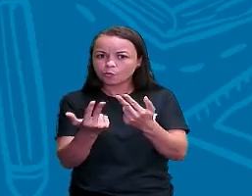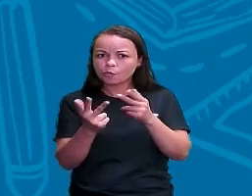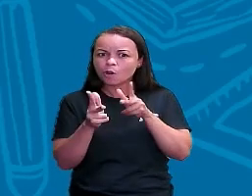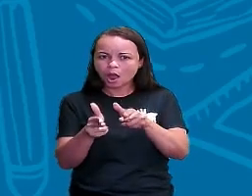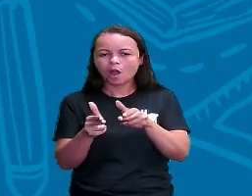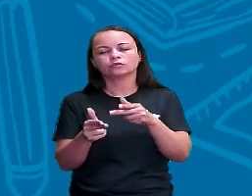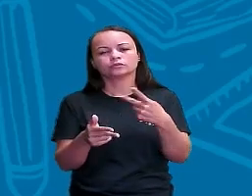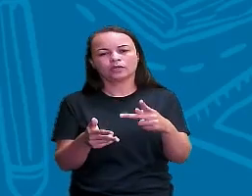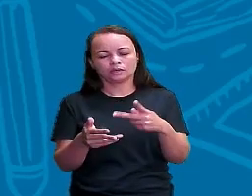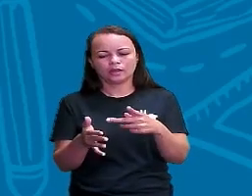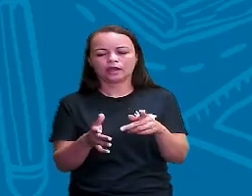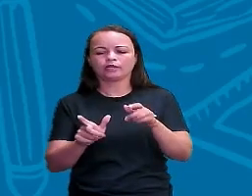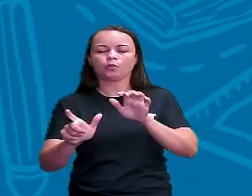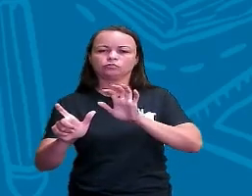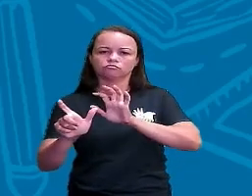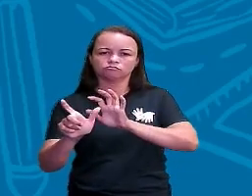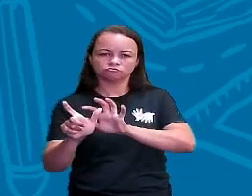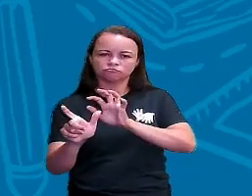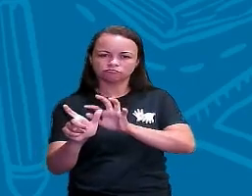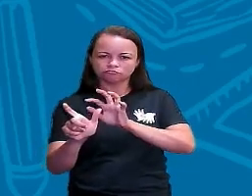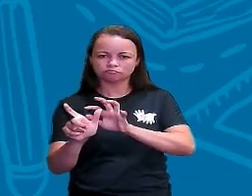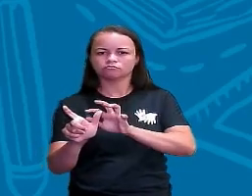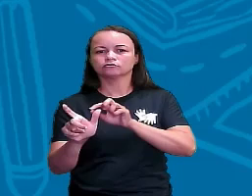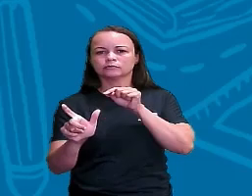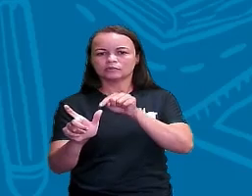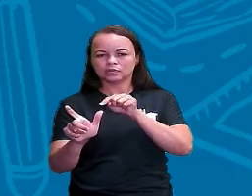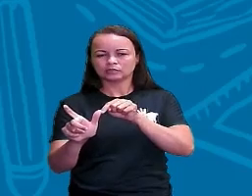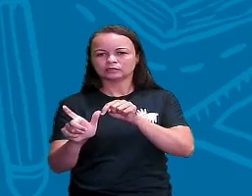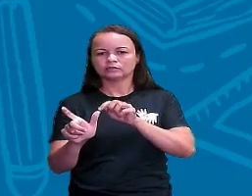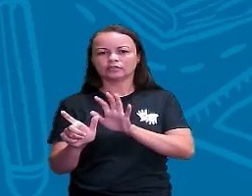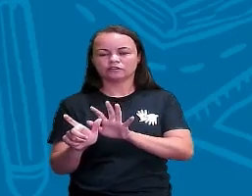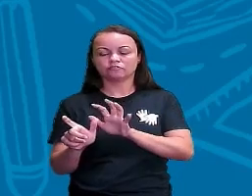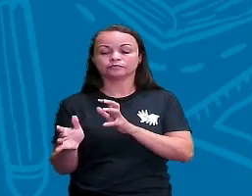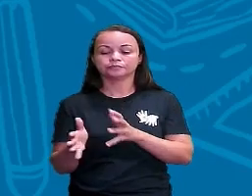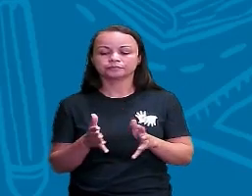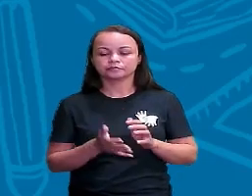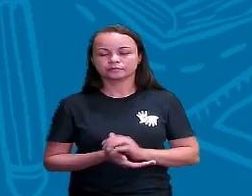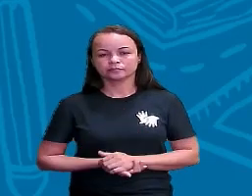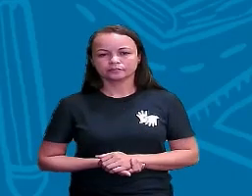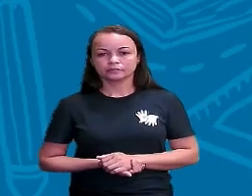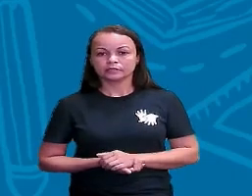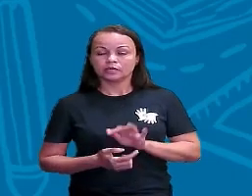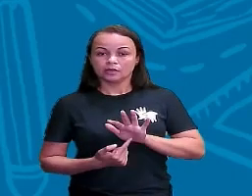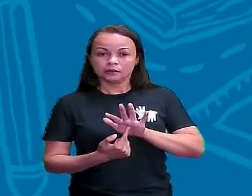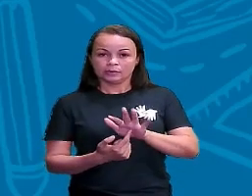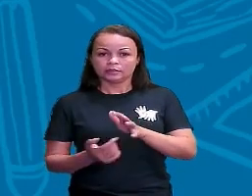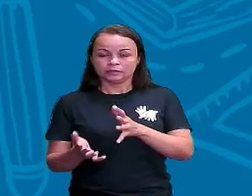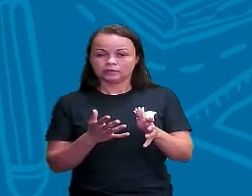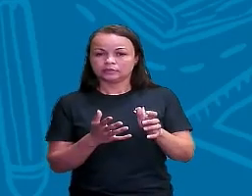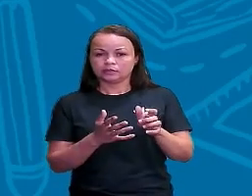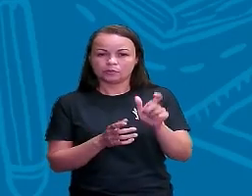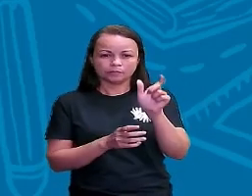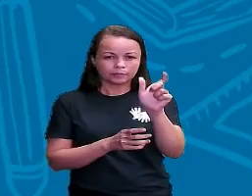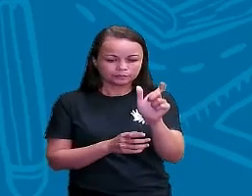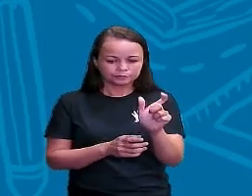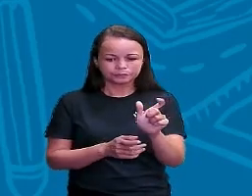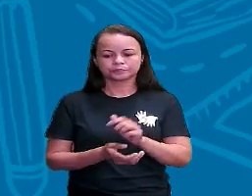verbetes do dicionário com os seus significados apresentam aí um sentido denotativo ao pé da letra.